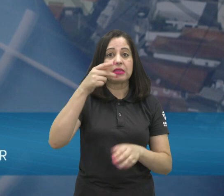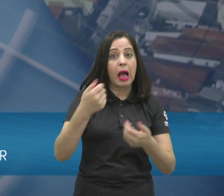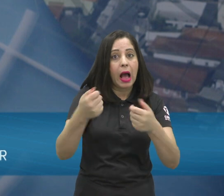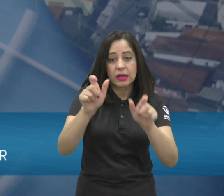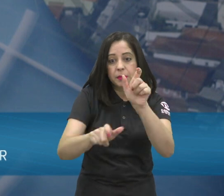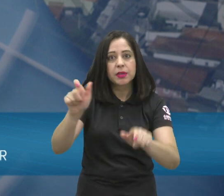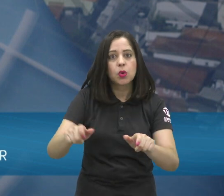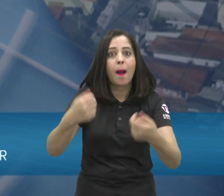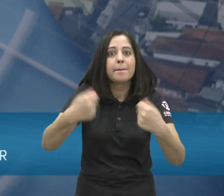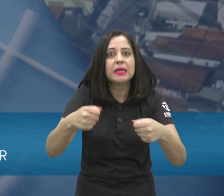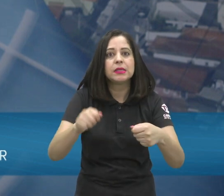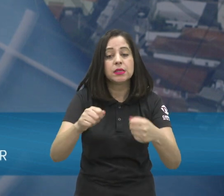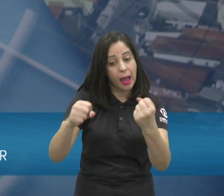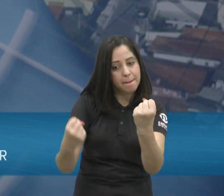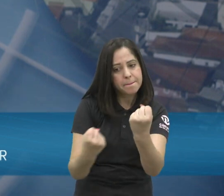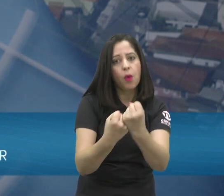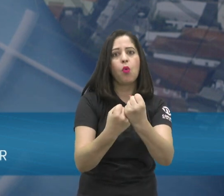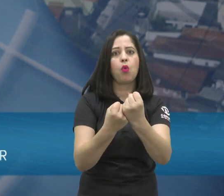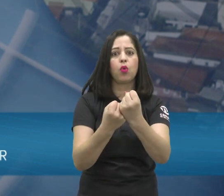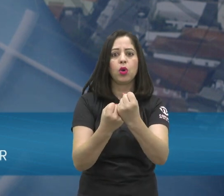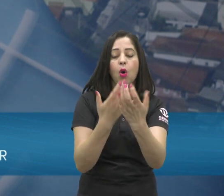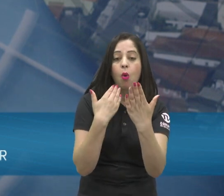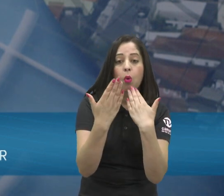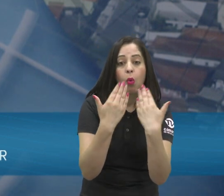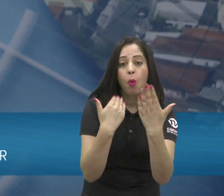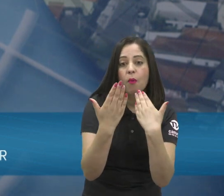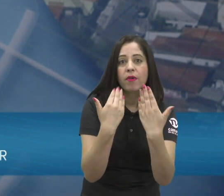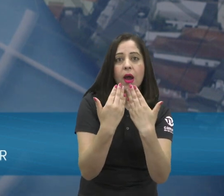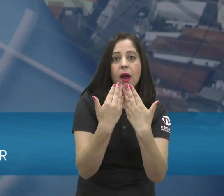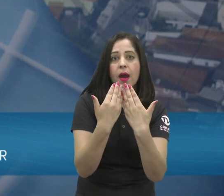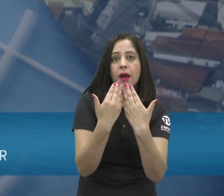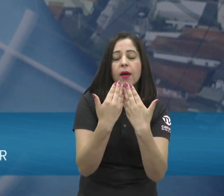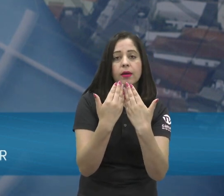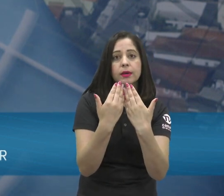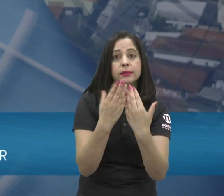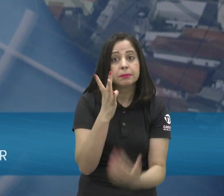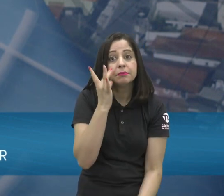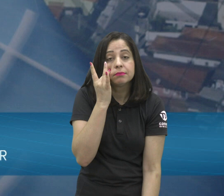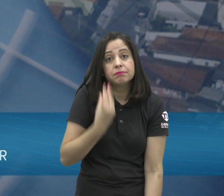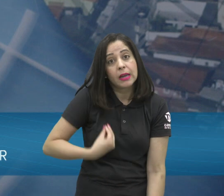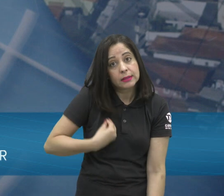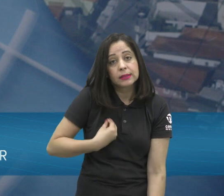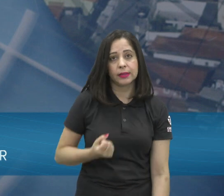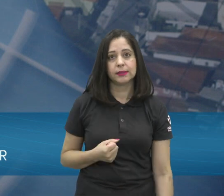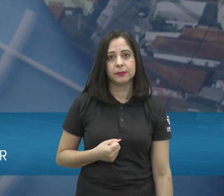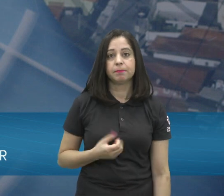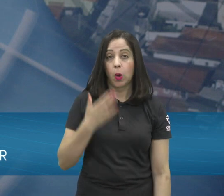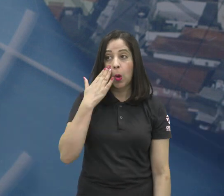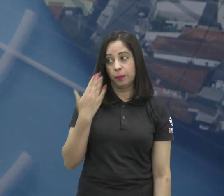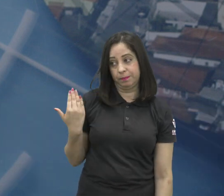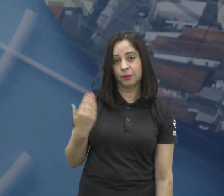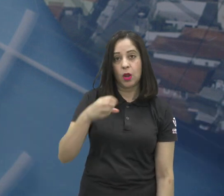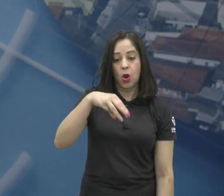muitas vezes o que as pessoas precisam, né, é ali um apoio, uma conversa, uma presença. E por falar nisso, olha só, gente,